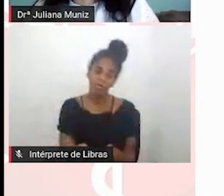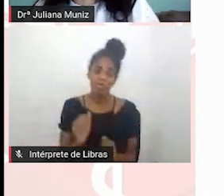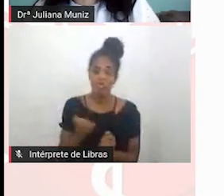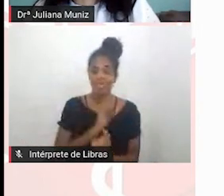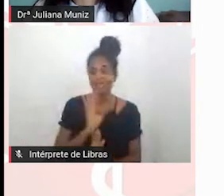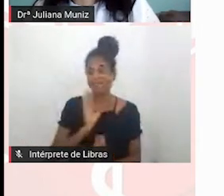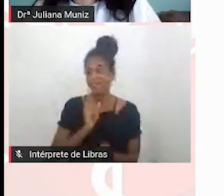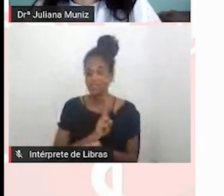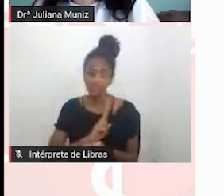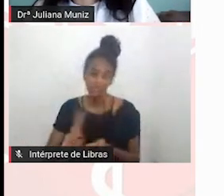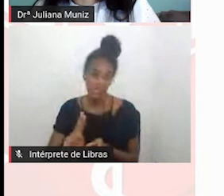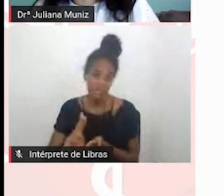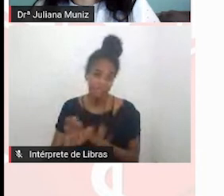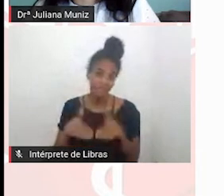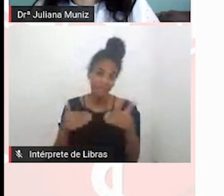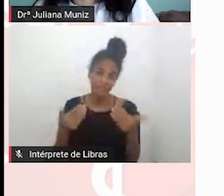passar.